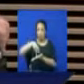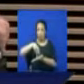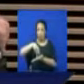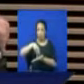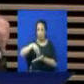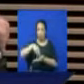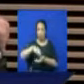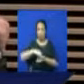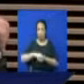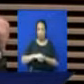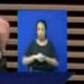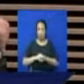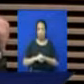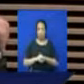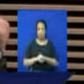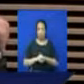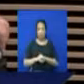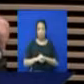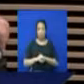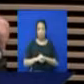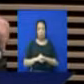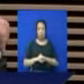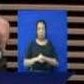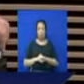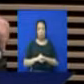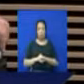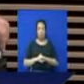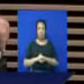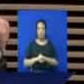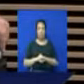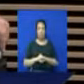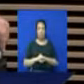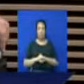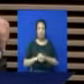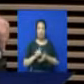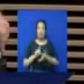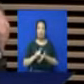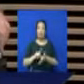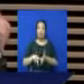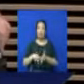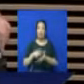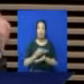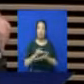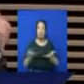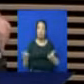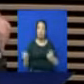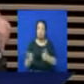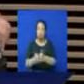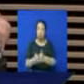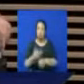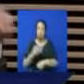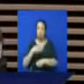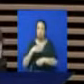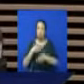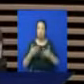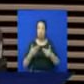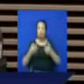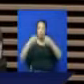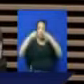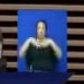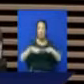Primeiro eu vou fazer uma declaração, o ministro vai fazer. Depois eu vou chamar vocês a fazer uma declaração comigo, rogando a bênção de